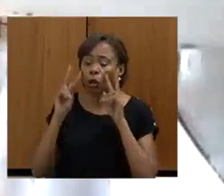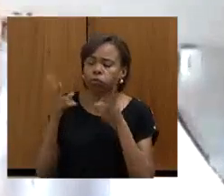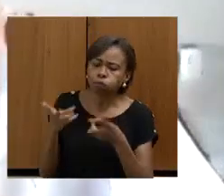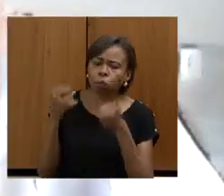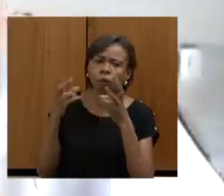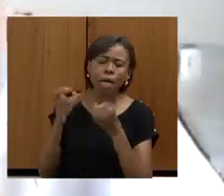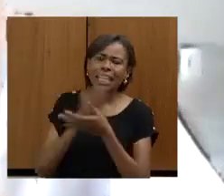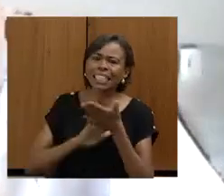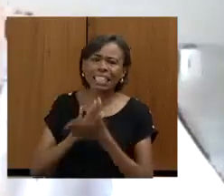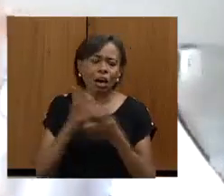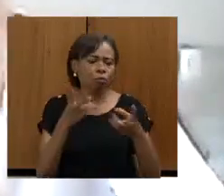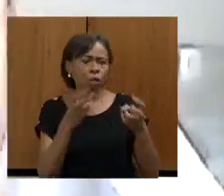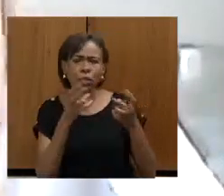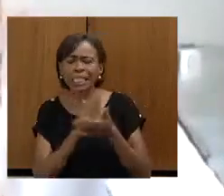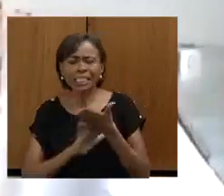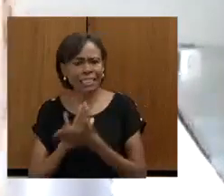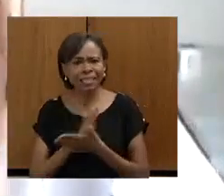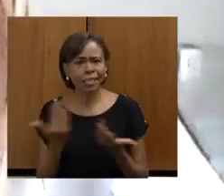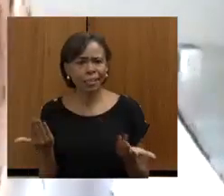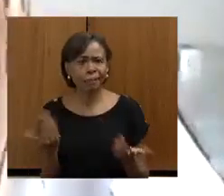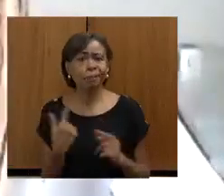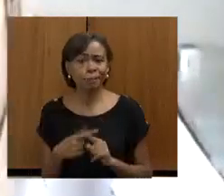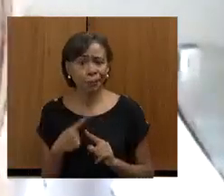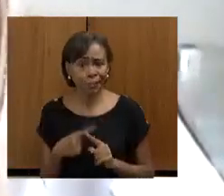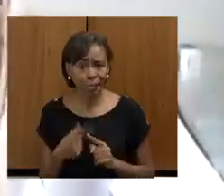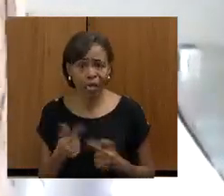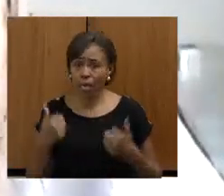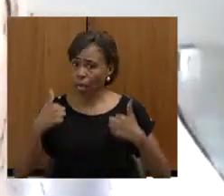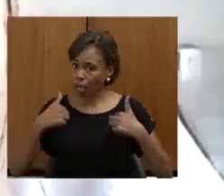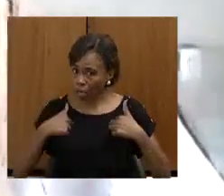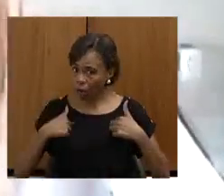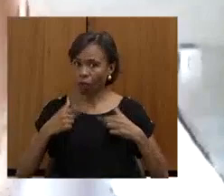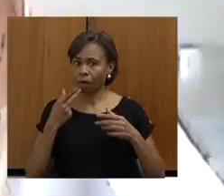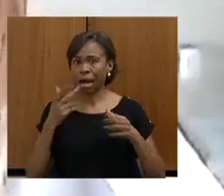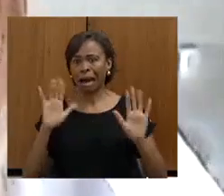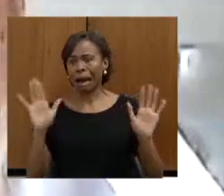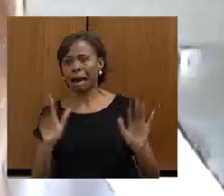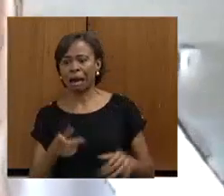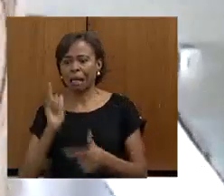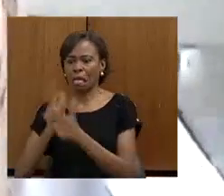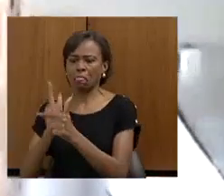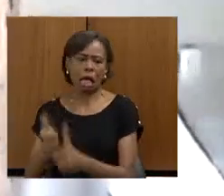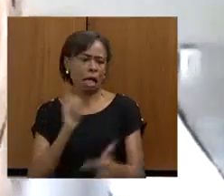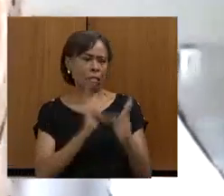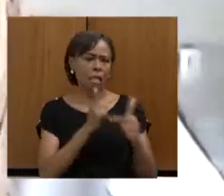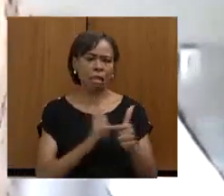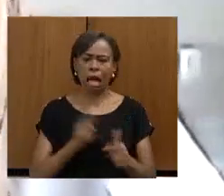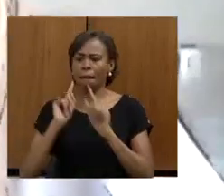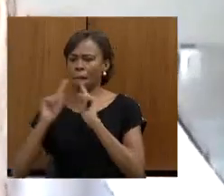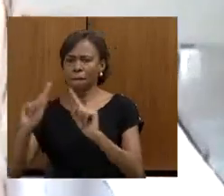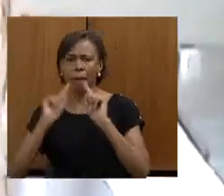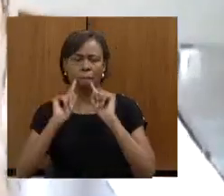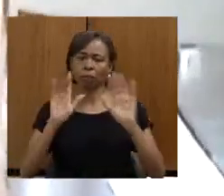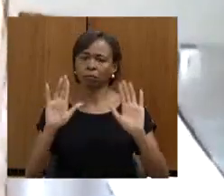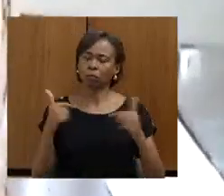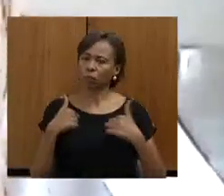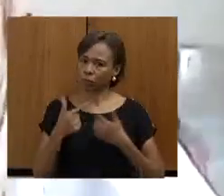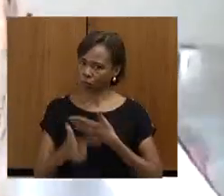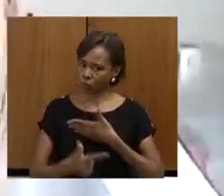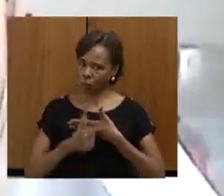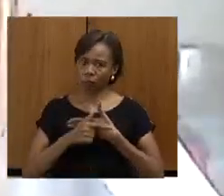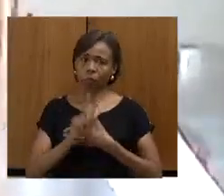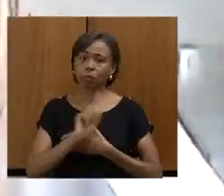indisciplinares dele? Certo? Eu não posso aqui crucificar. Eu não posso aqui, não é meu papel, certo? Eu só quero